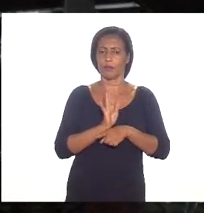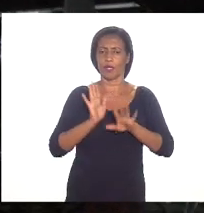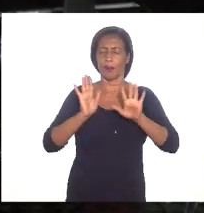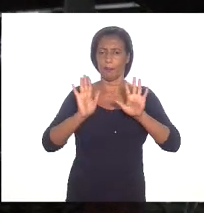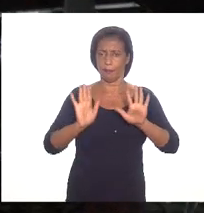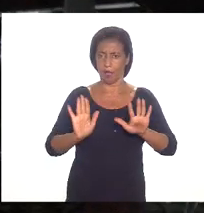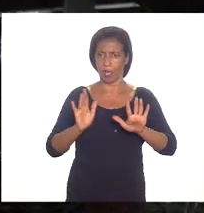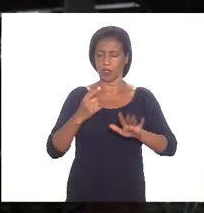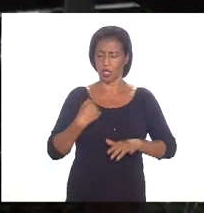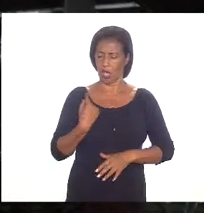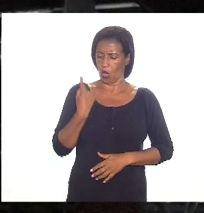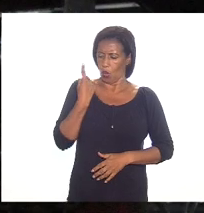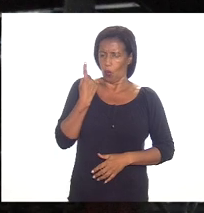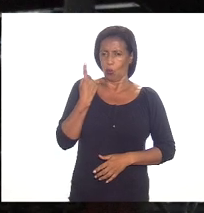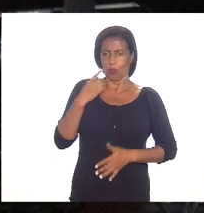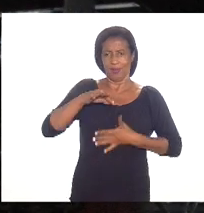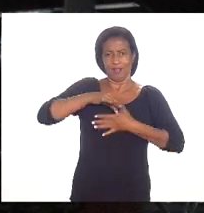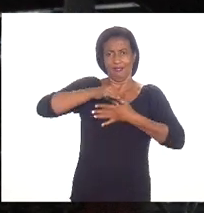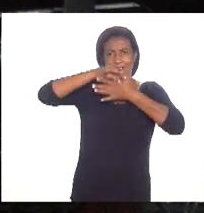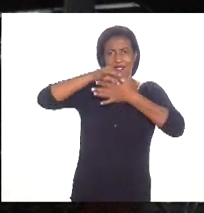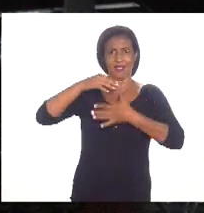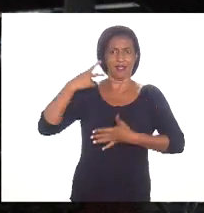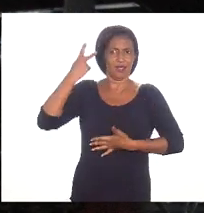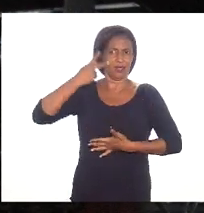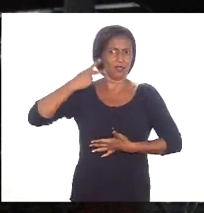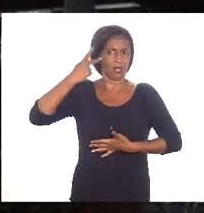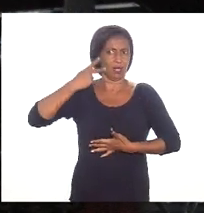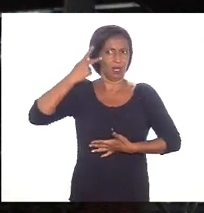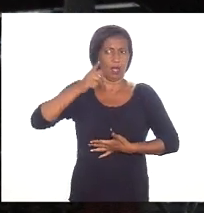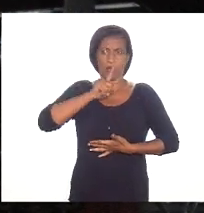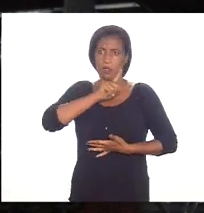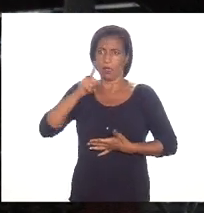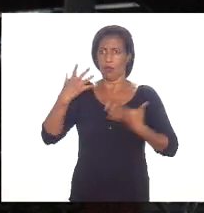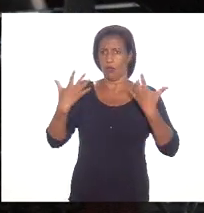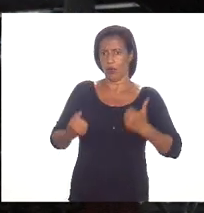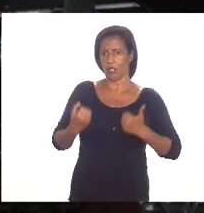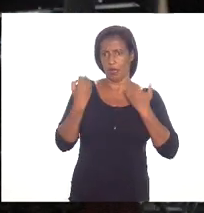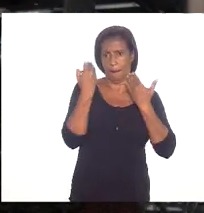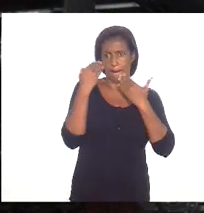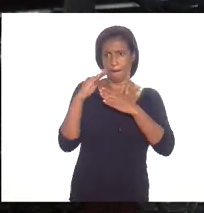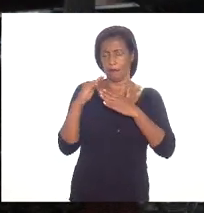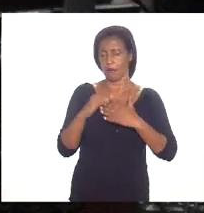eu represento o parlamento, não vou permitir ameaças.